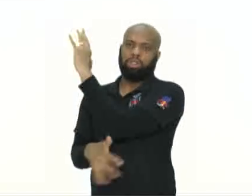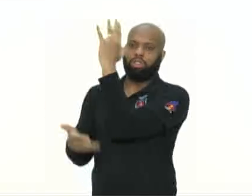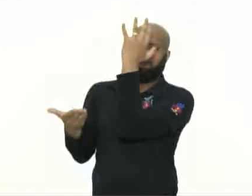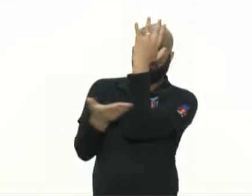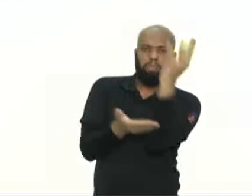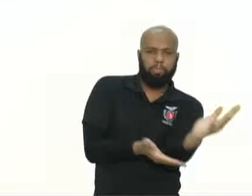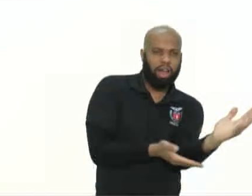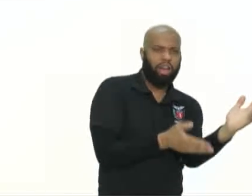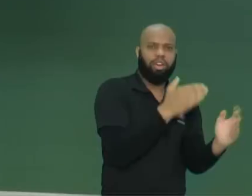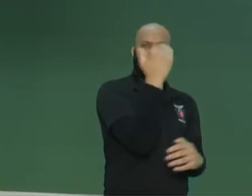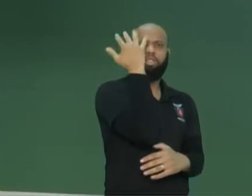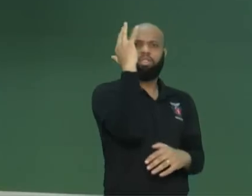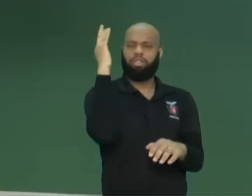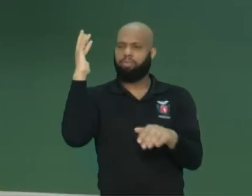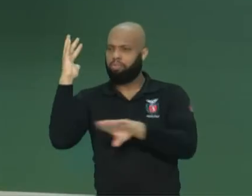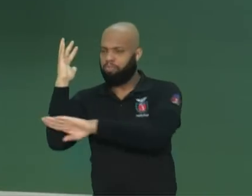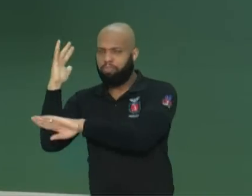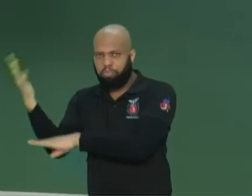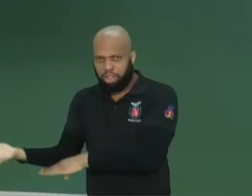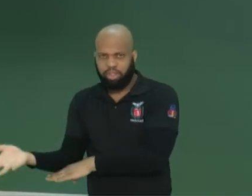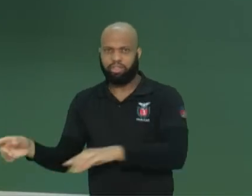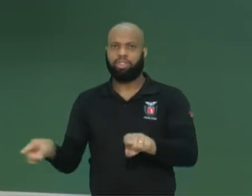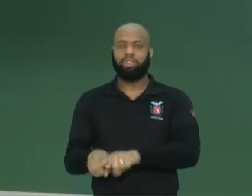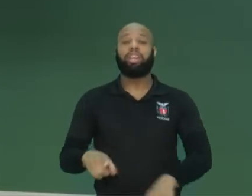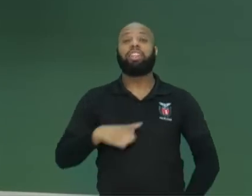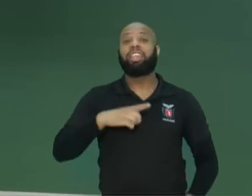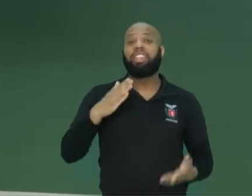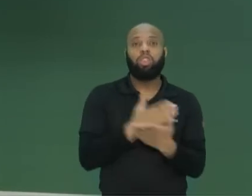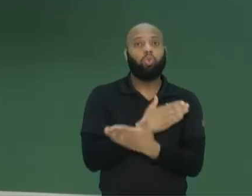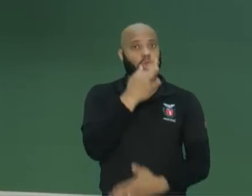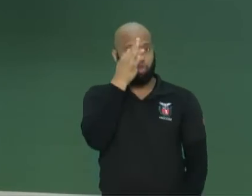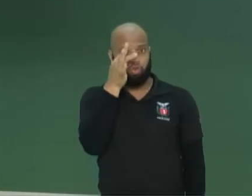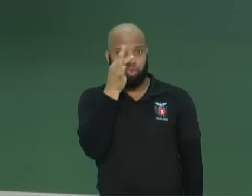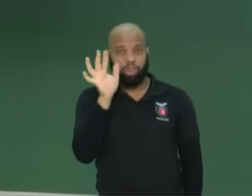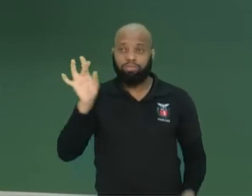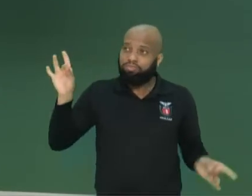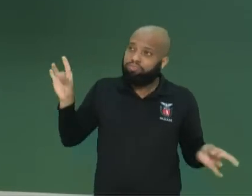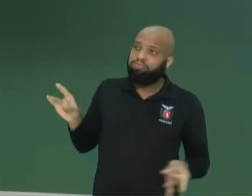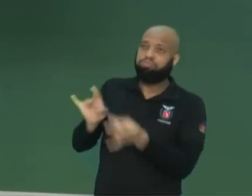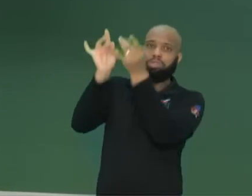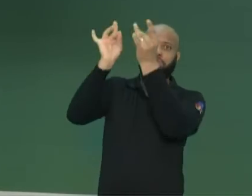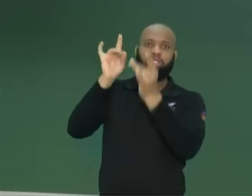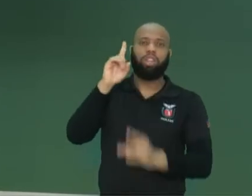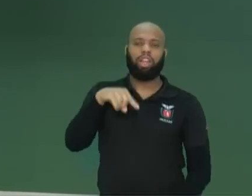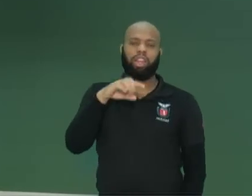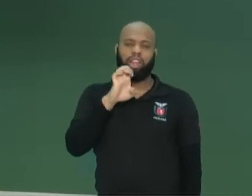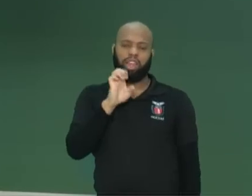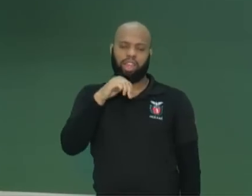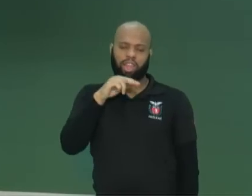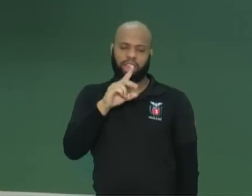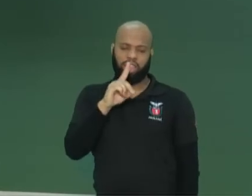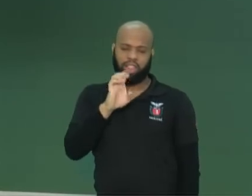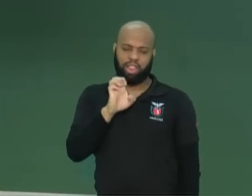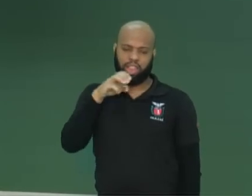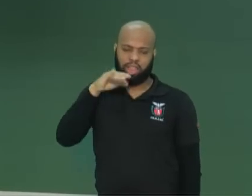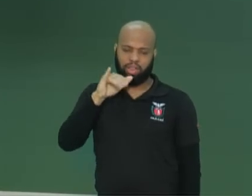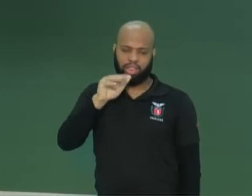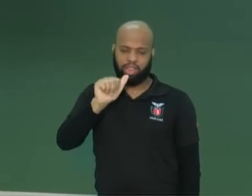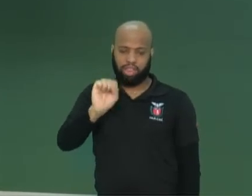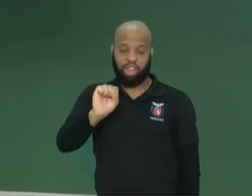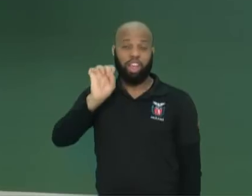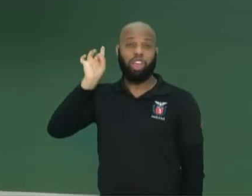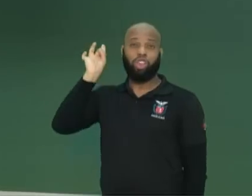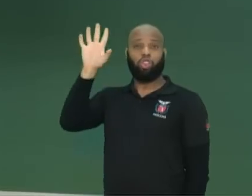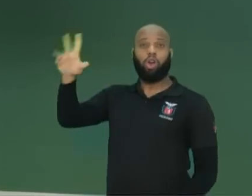muitas espécies da região ali, que são só daquela região, que a gente chama de endêmicas, é essa palavrinha, que